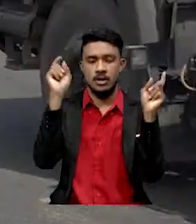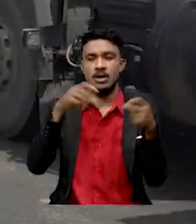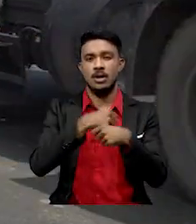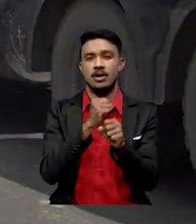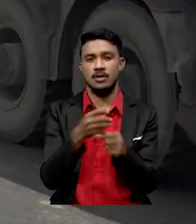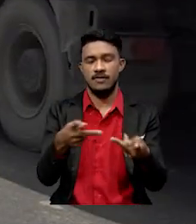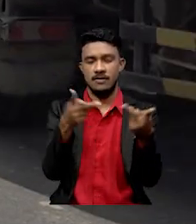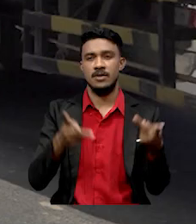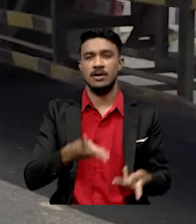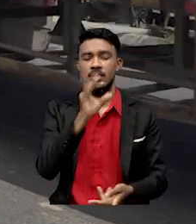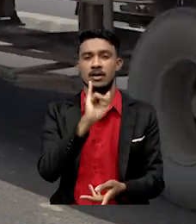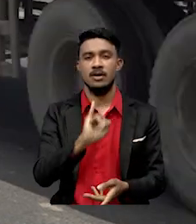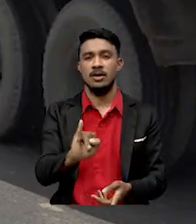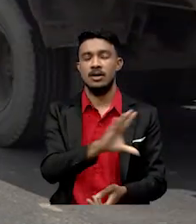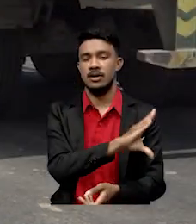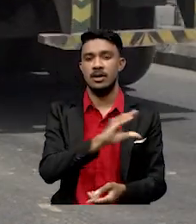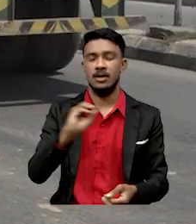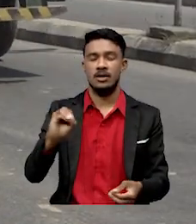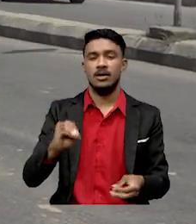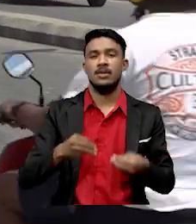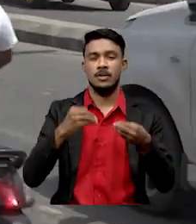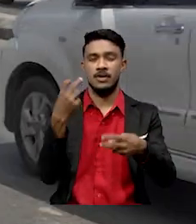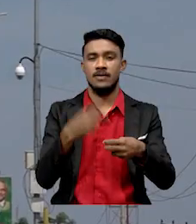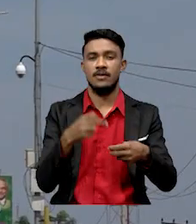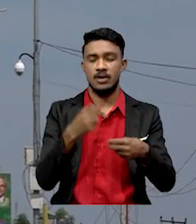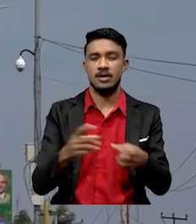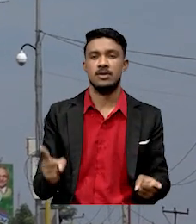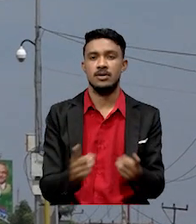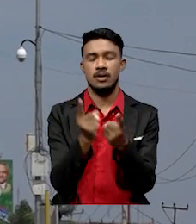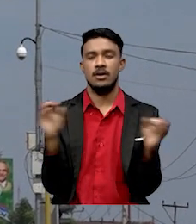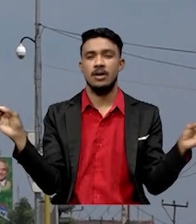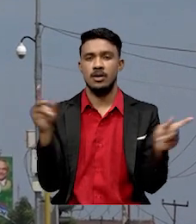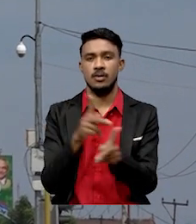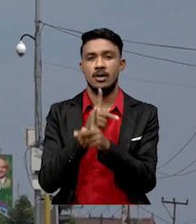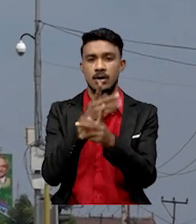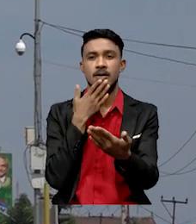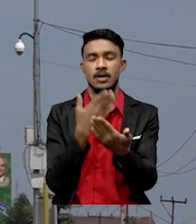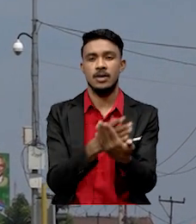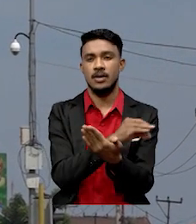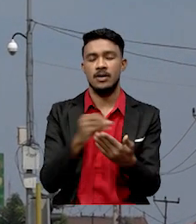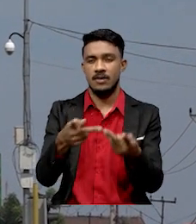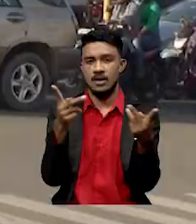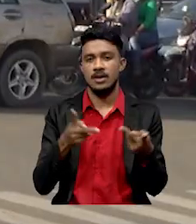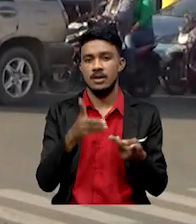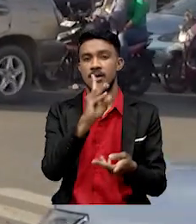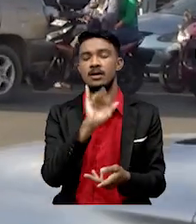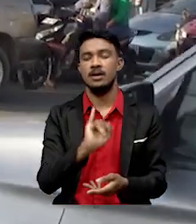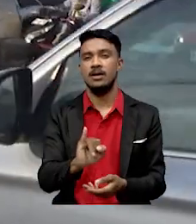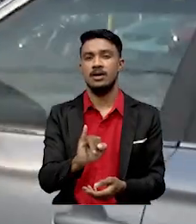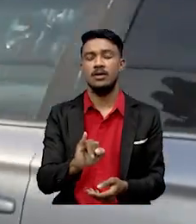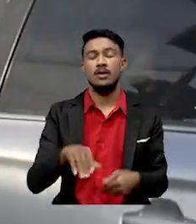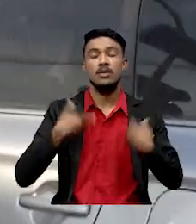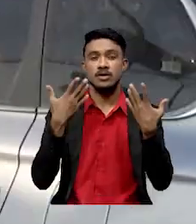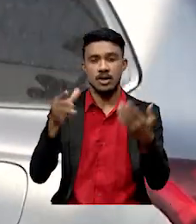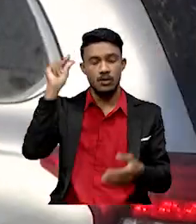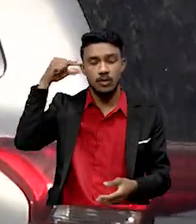nação ne, se enfrenta desafio no obstáculo barak. Tambaleza está um dia para o ordenamento capital Dili. Onde está o governo na atenção